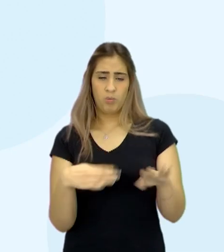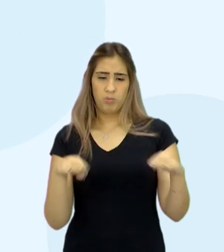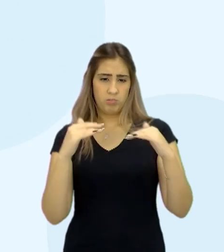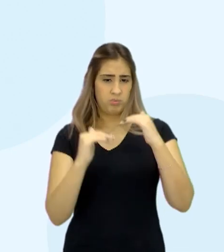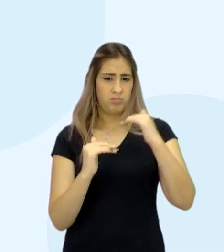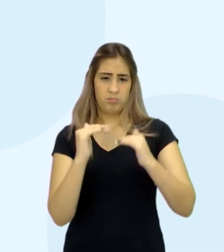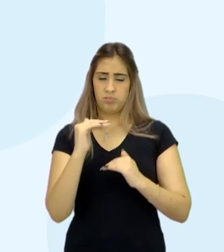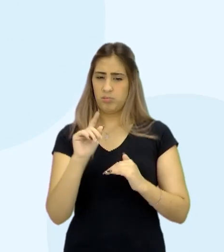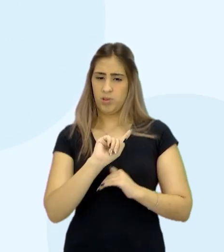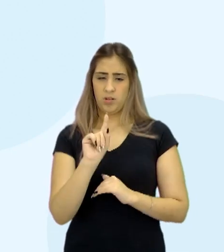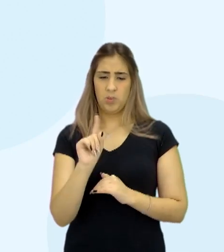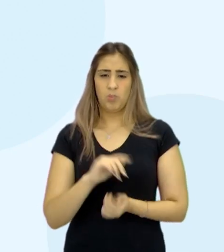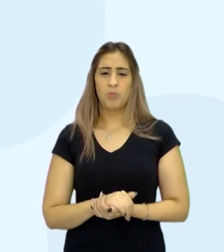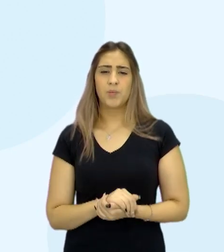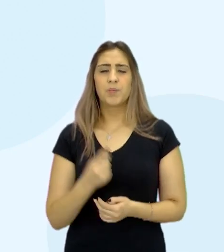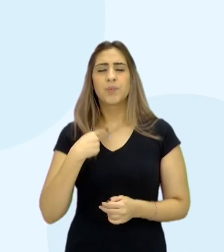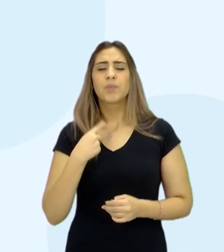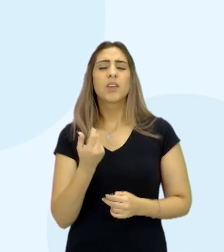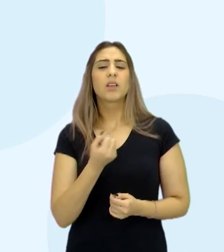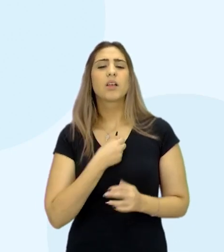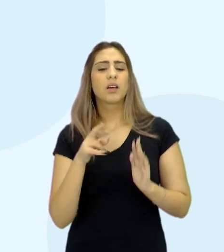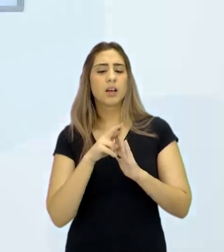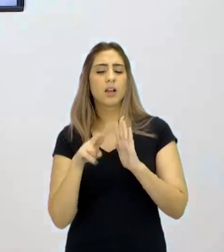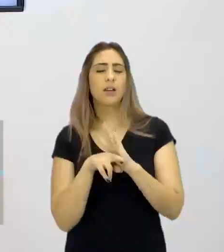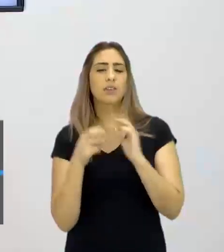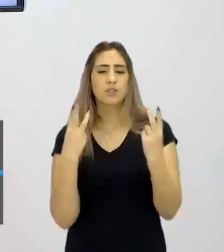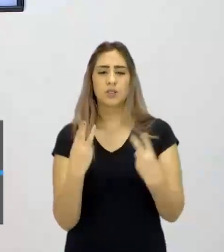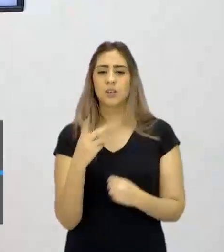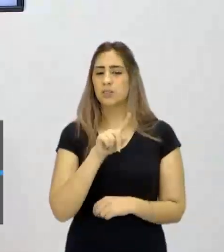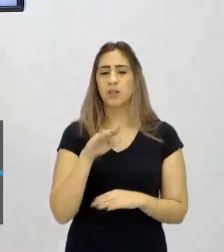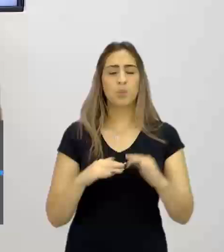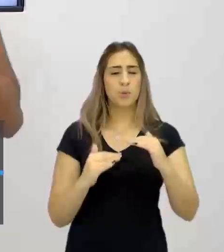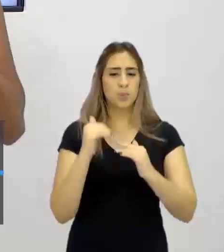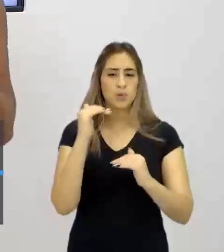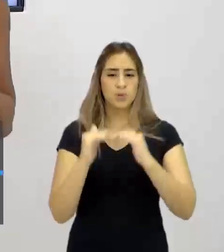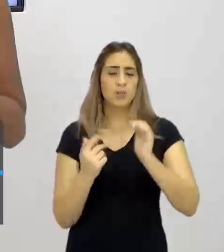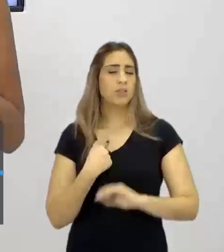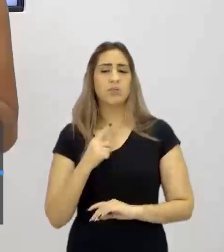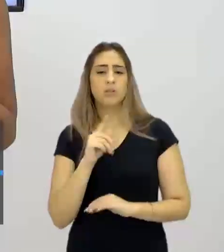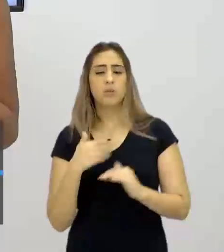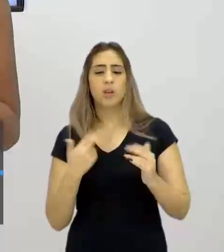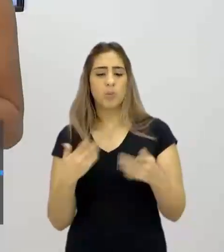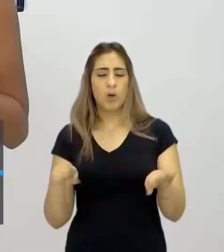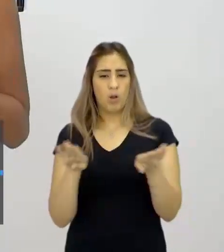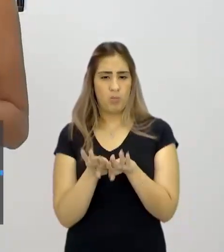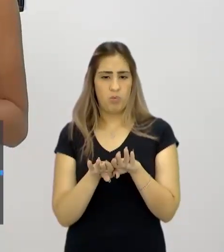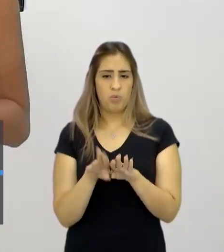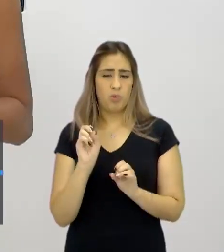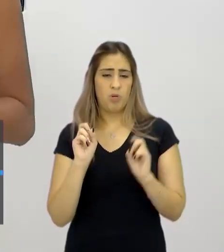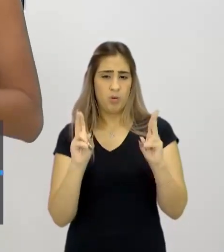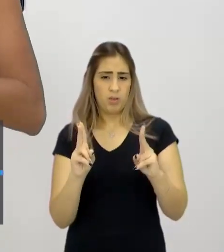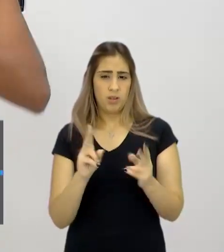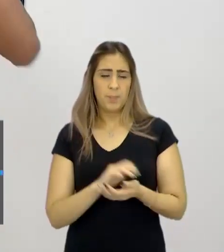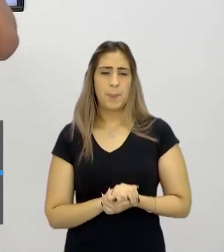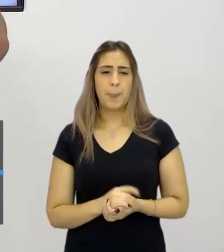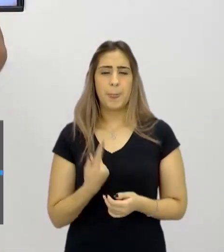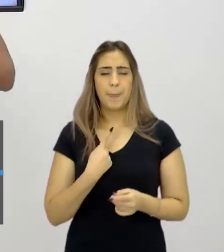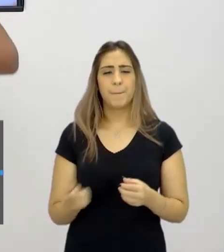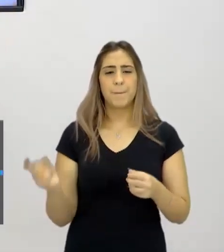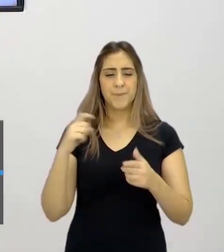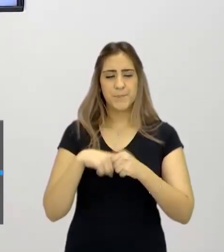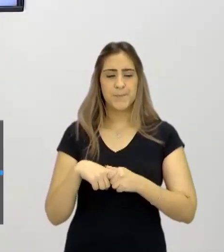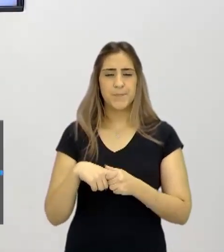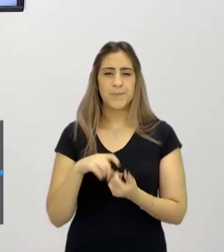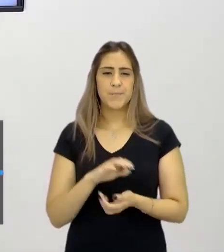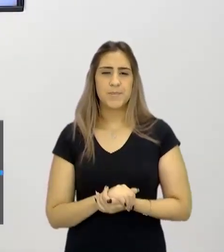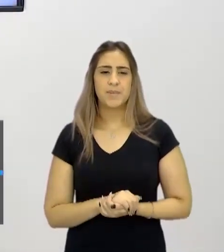Certo? Certo. Então, não vale a regra de 3, então elas não são proporcionais, então não são equivalentes. Beleza? Recapitulando.